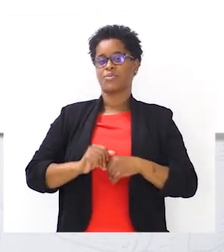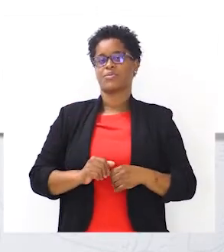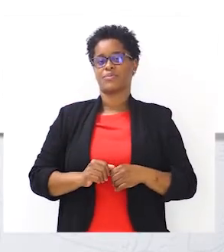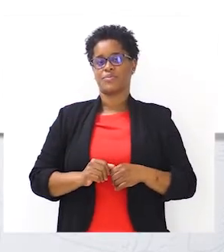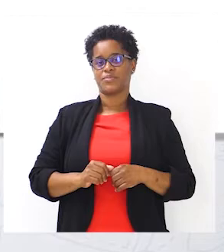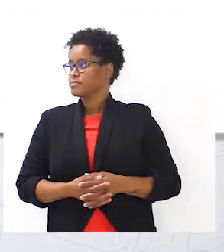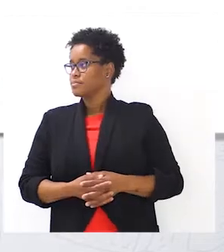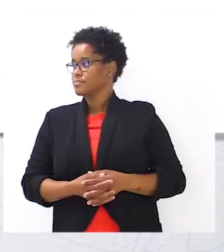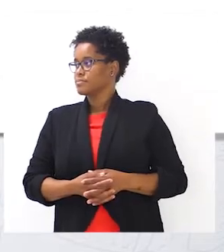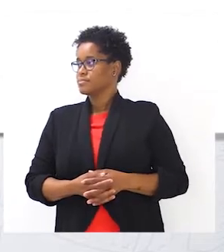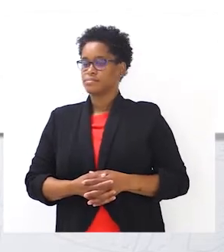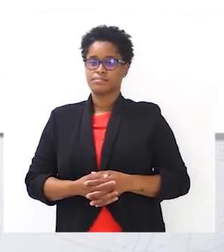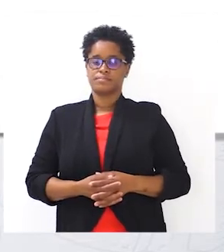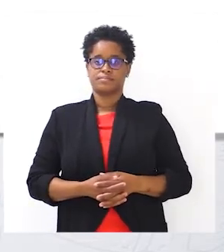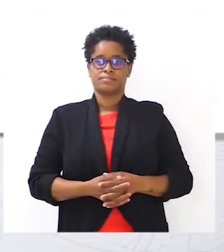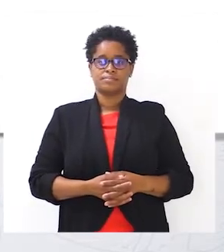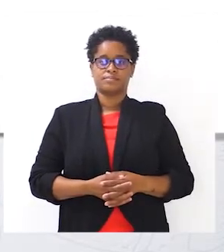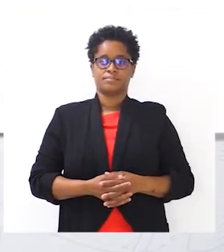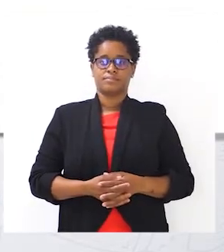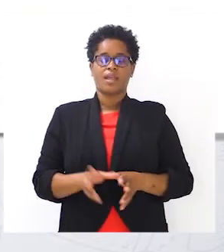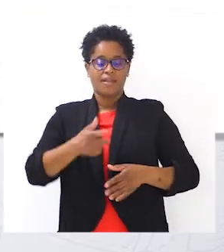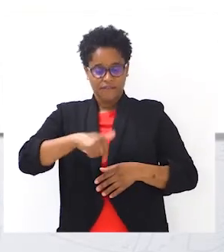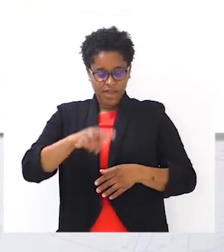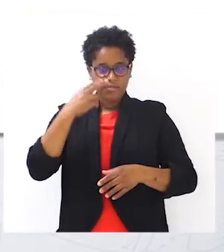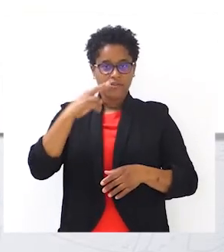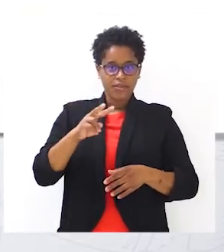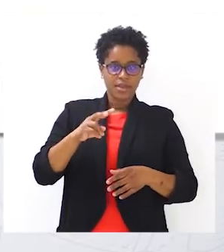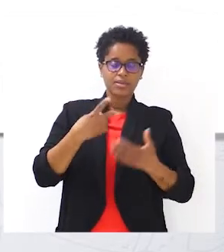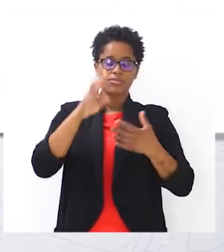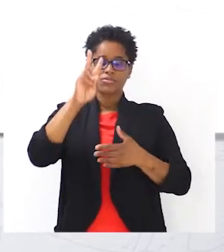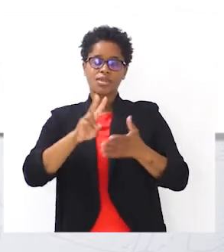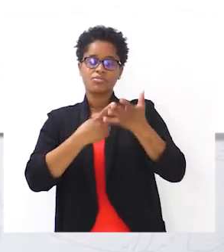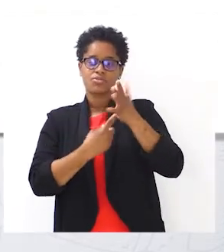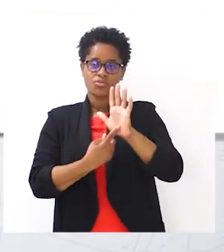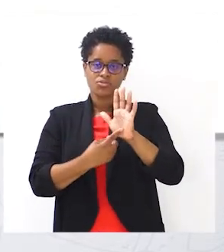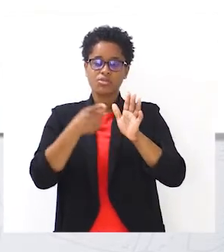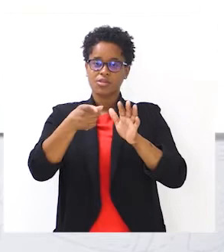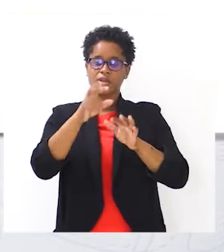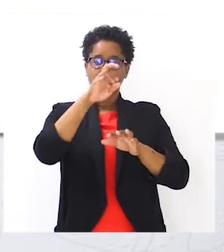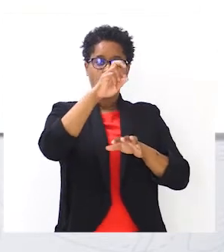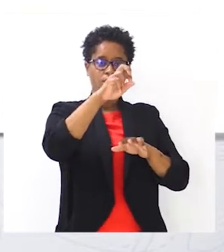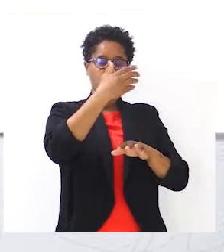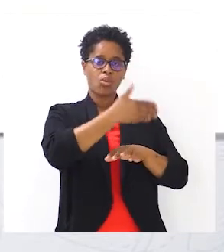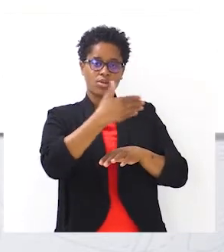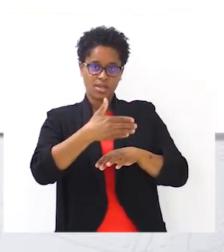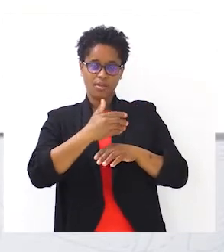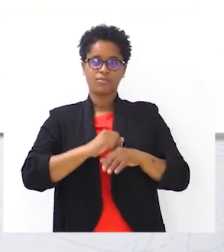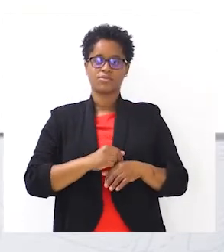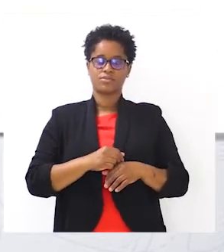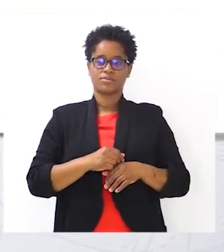quarto. Vamos ver o segundo exemplo. Temos aqui 8